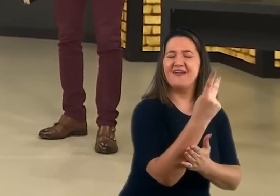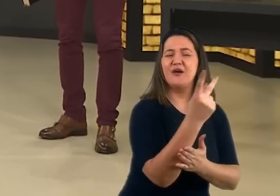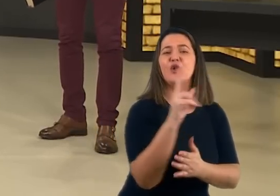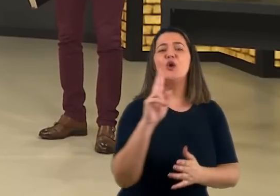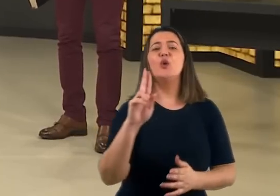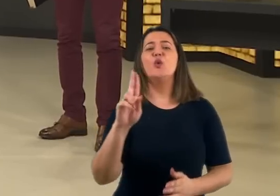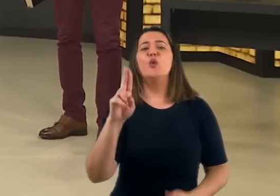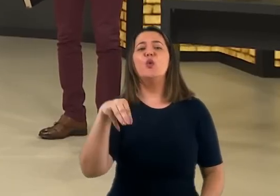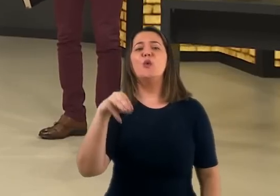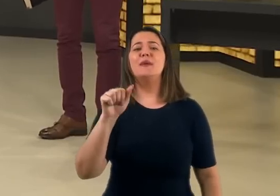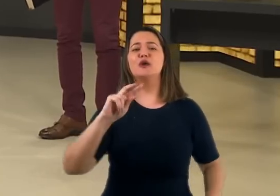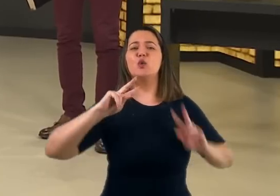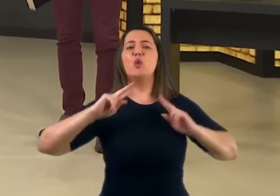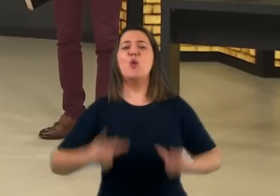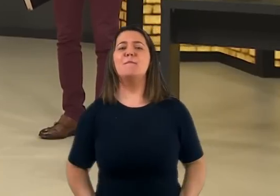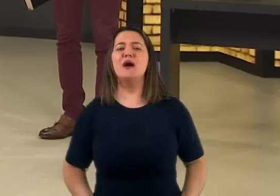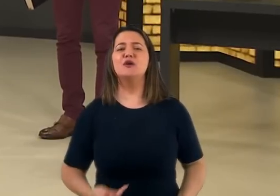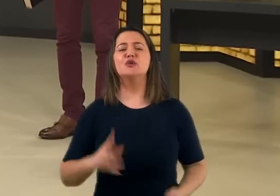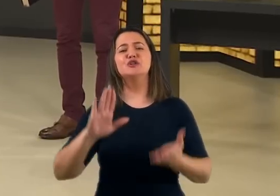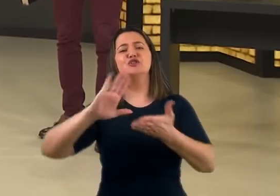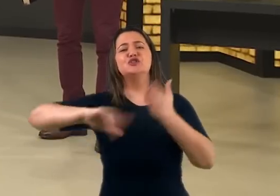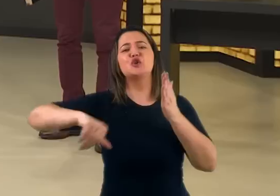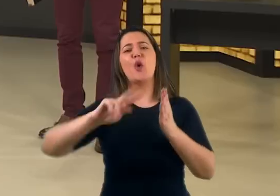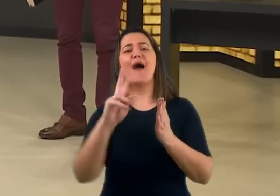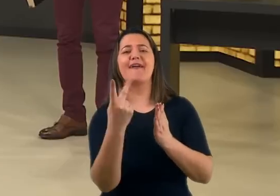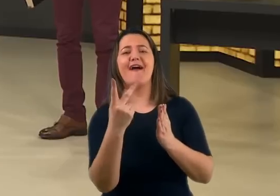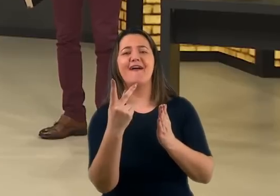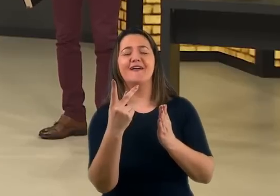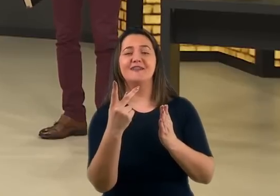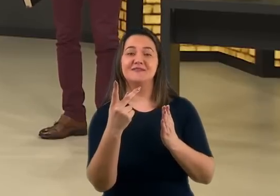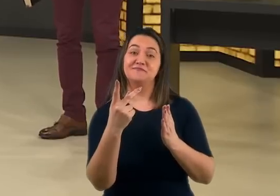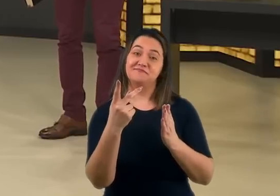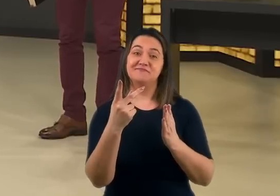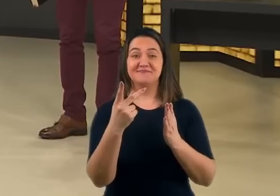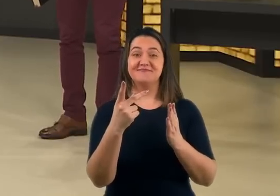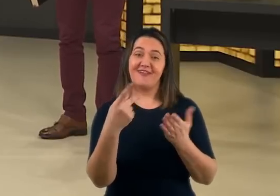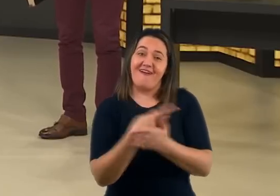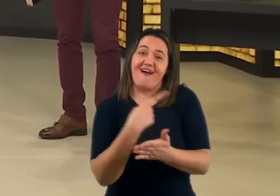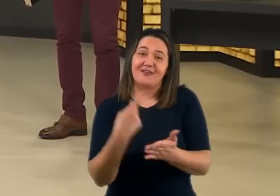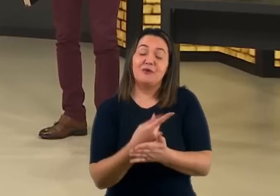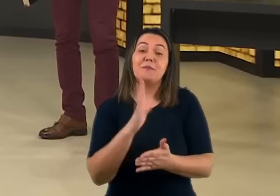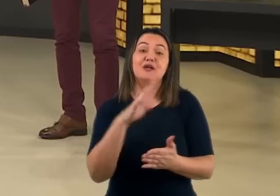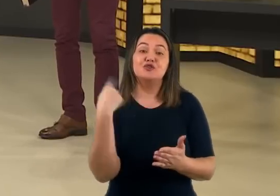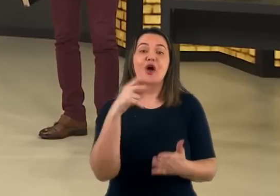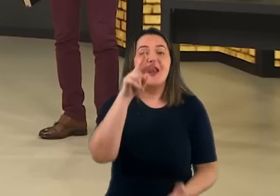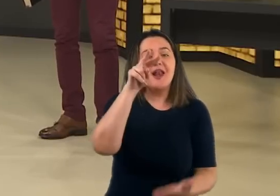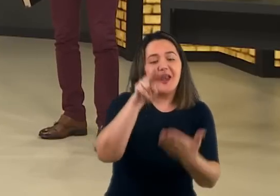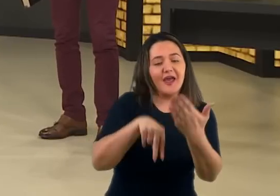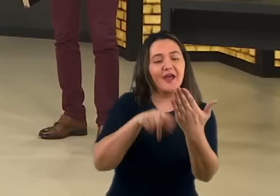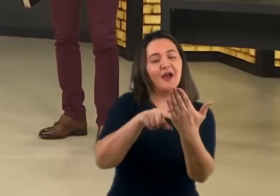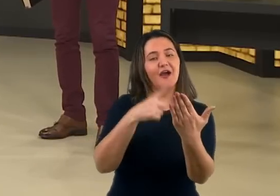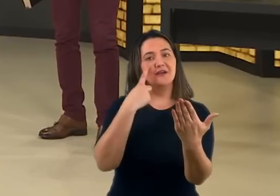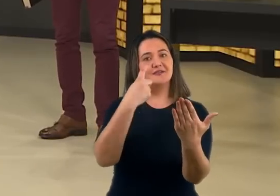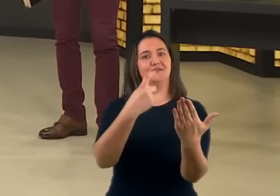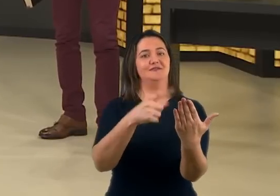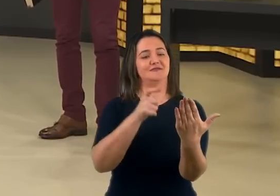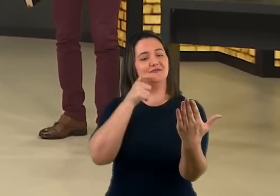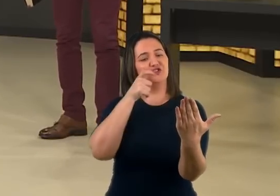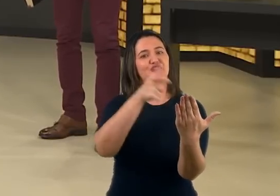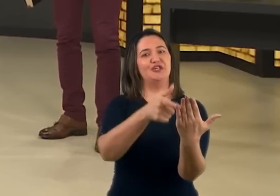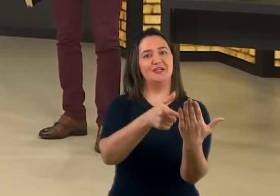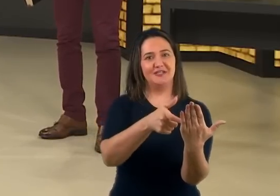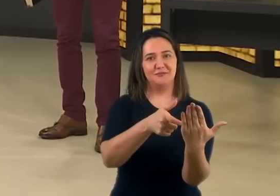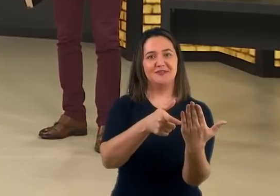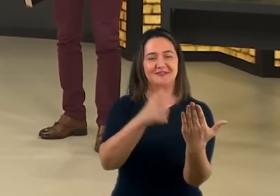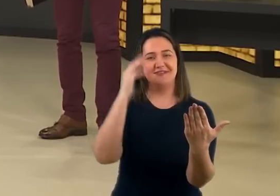ou menos assim que o autor de Daniel se expressou para chamar a atenção para algum ponto específico da sua